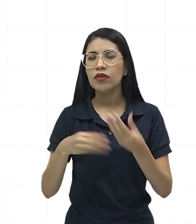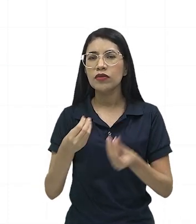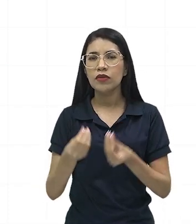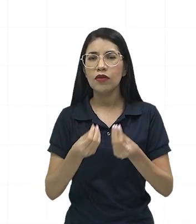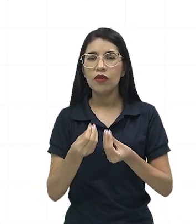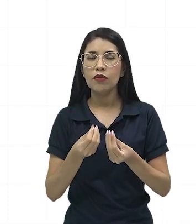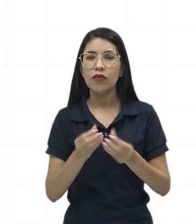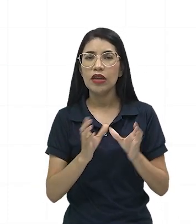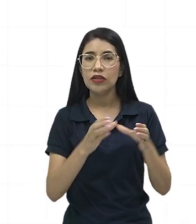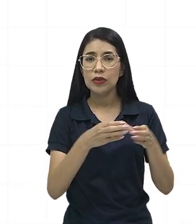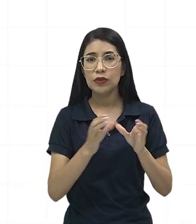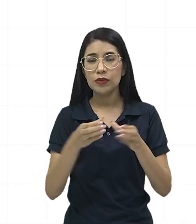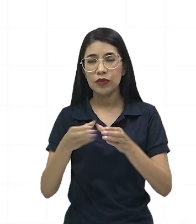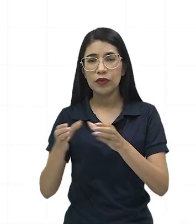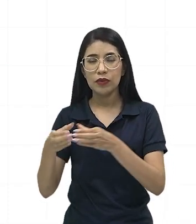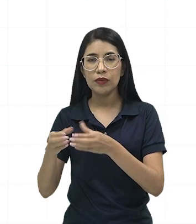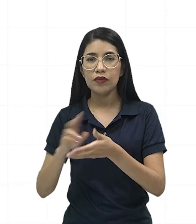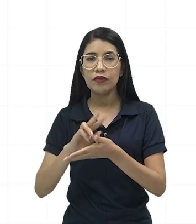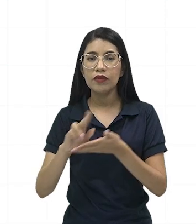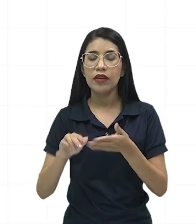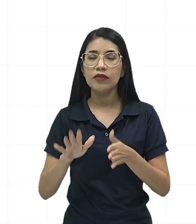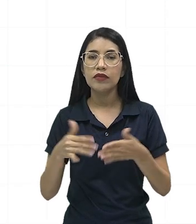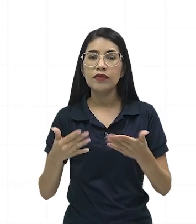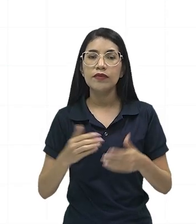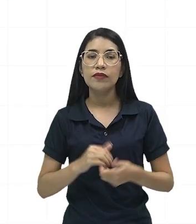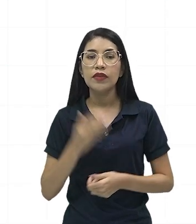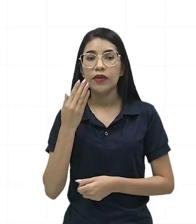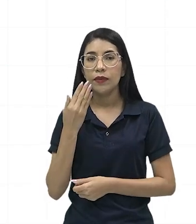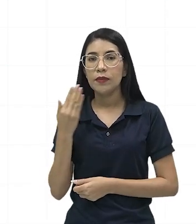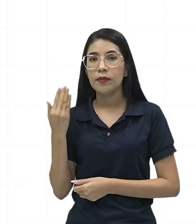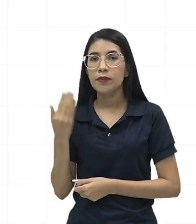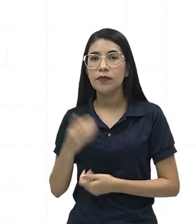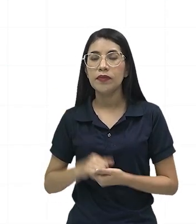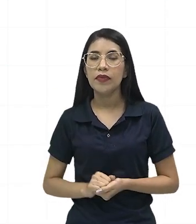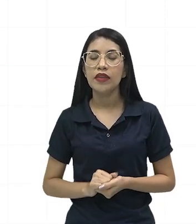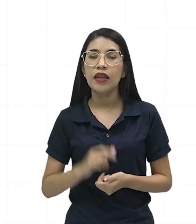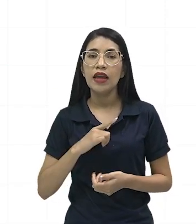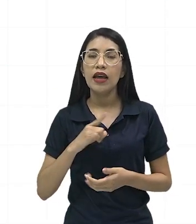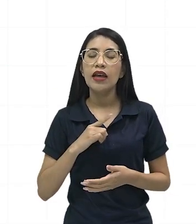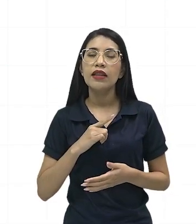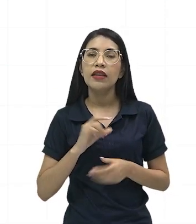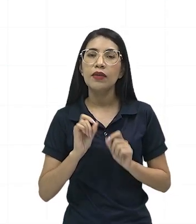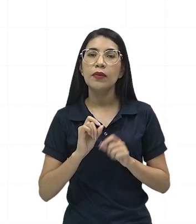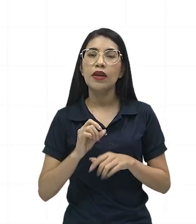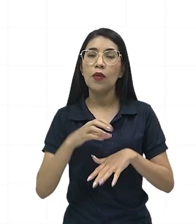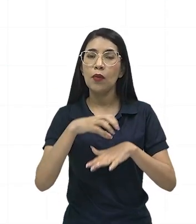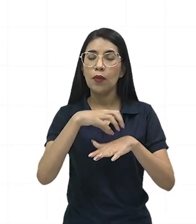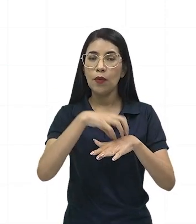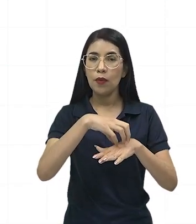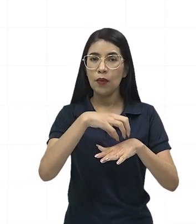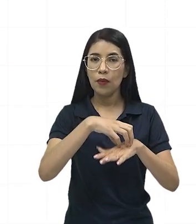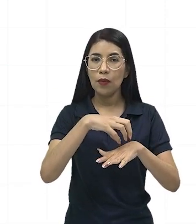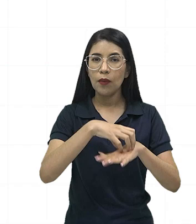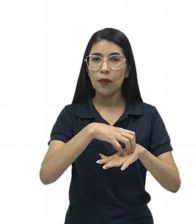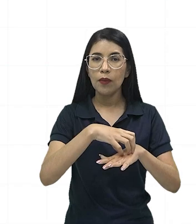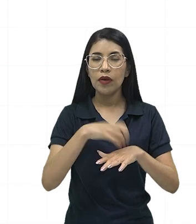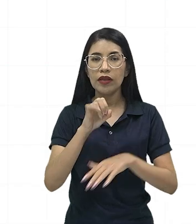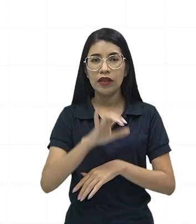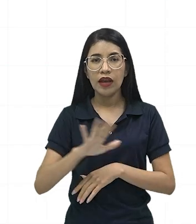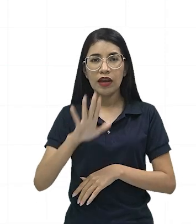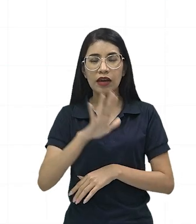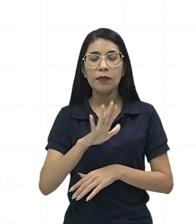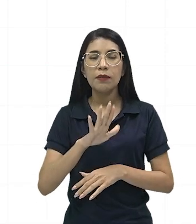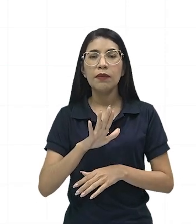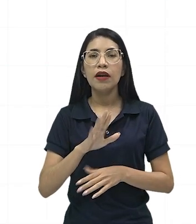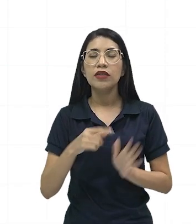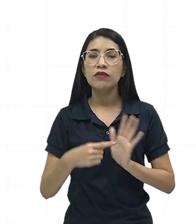essas categorias que ele criou? A gente observa aí que é reino, né? A gente observa lá na imagem que mostra